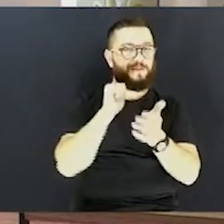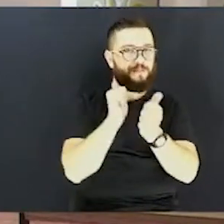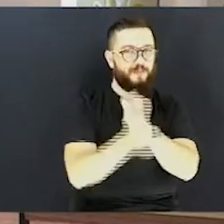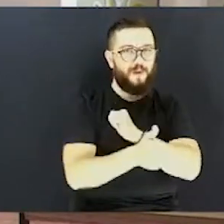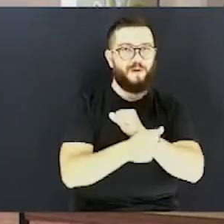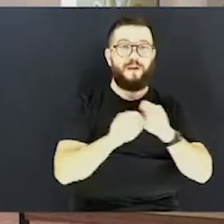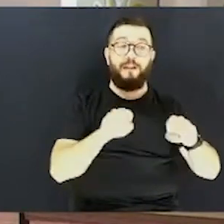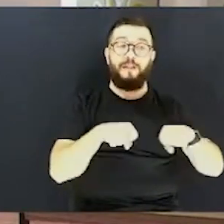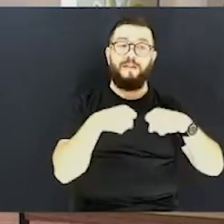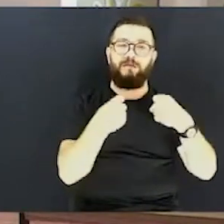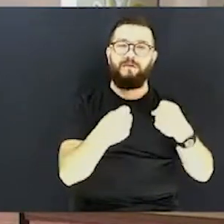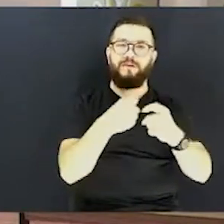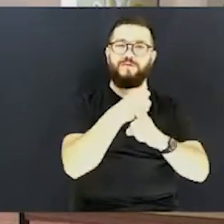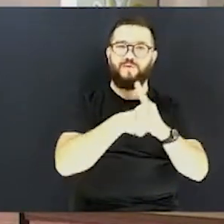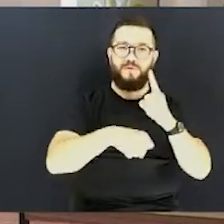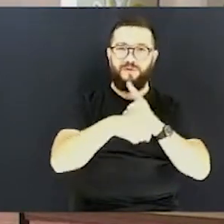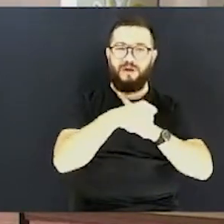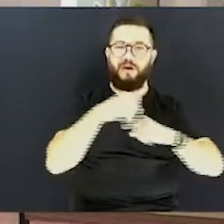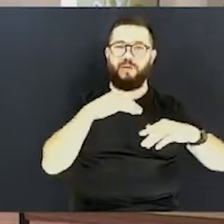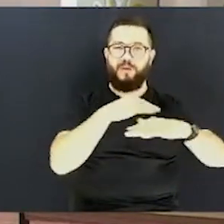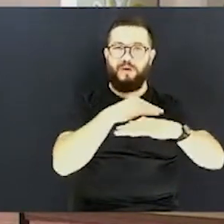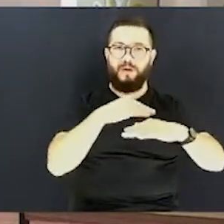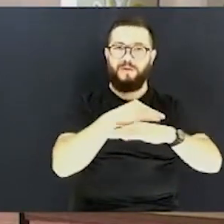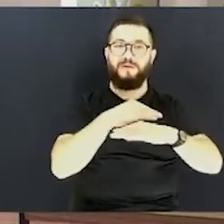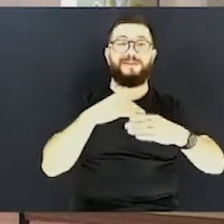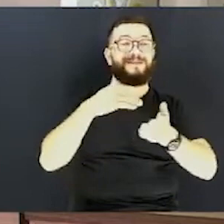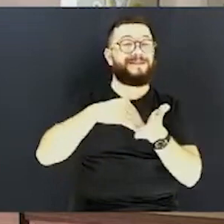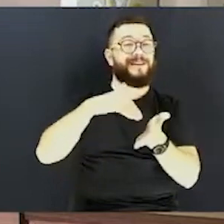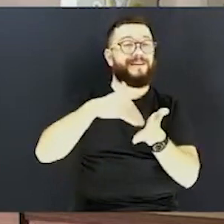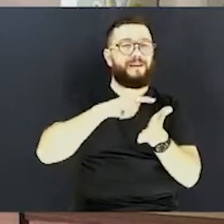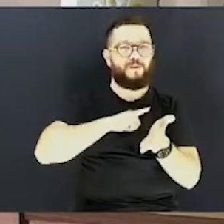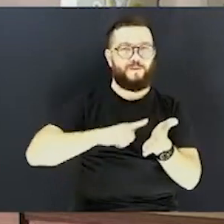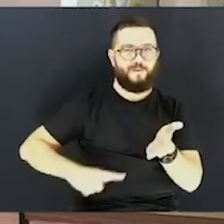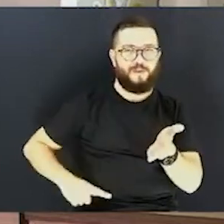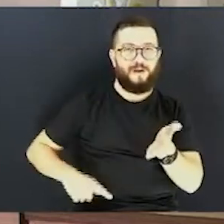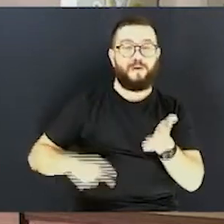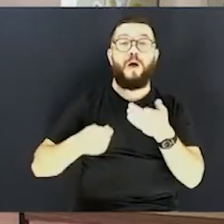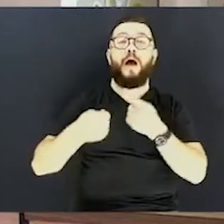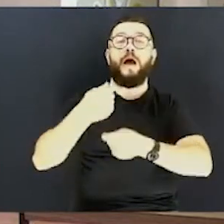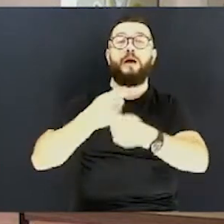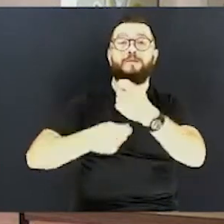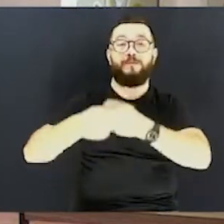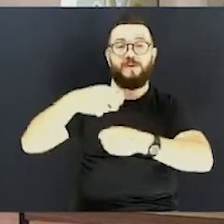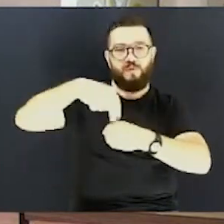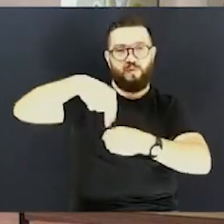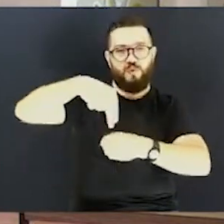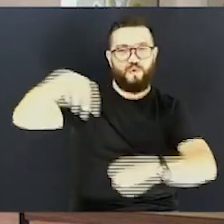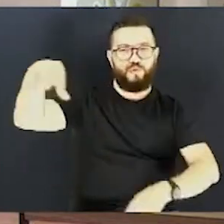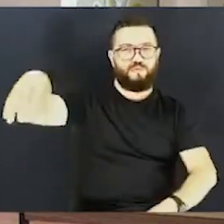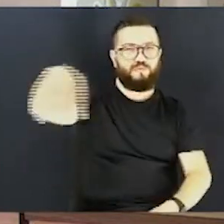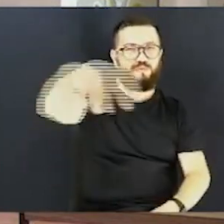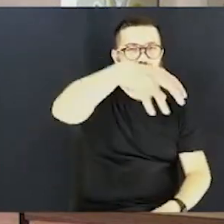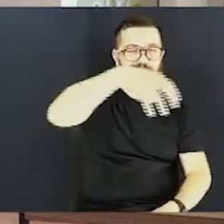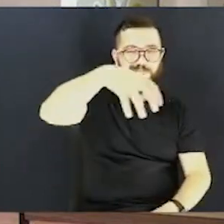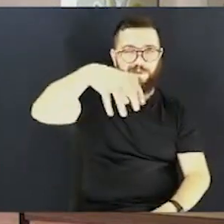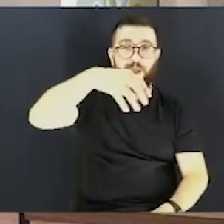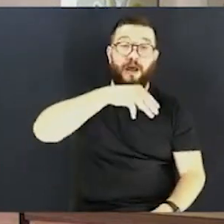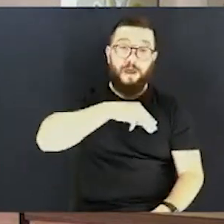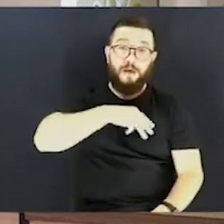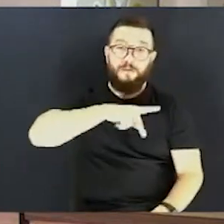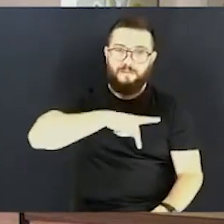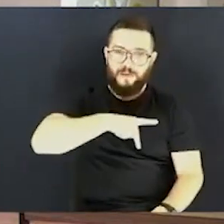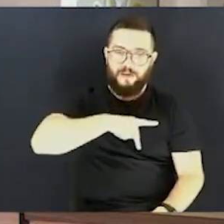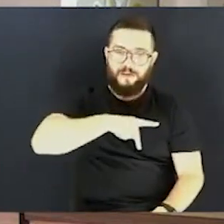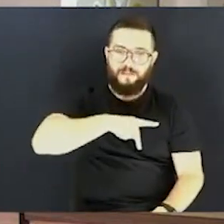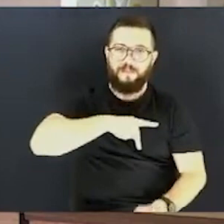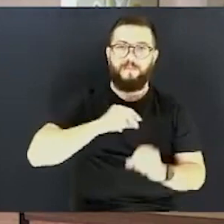trânsito, Secretaria de Governo, administrações regionais, além do Ministério Público do Paraná, da Câmara Municipal, da PUC